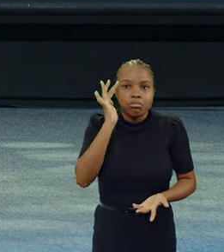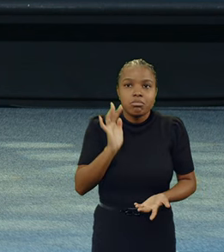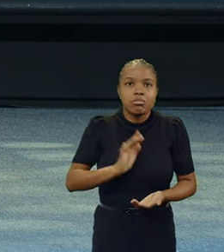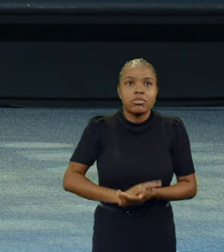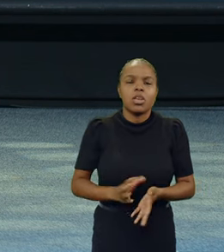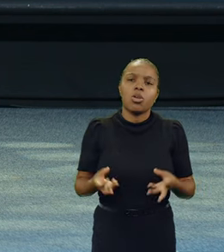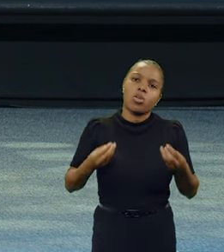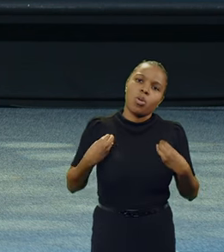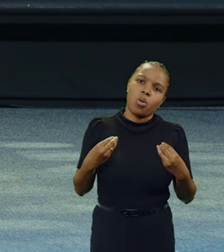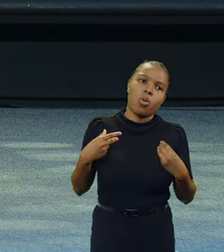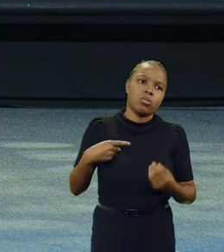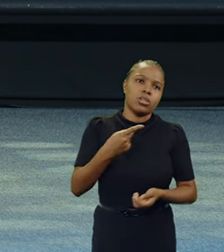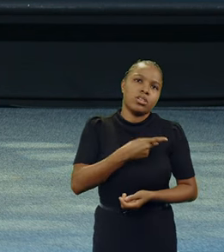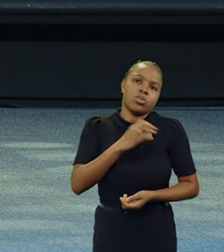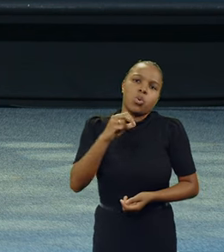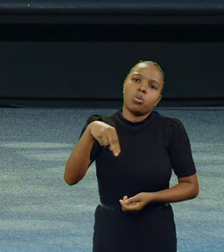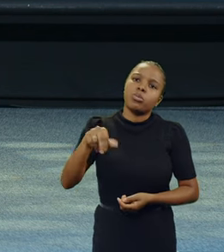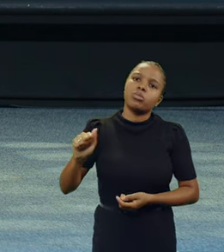Como assim, pastor?